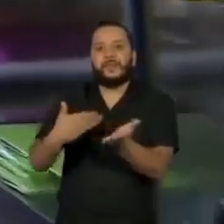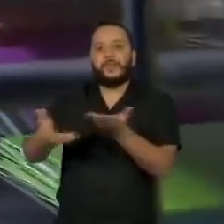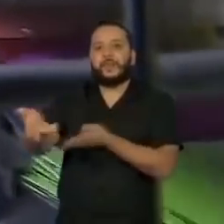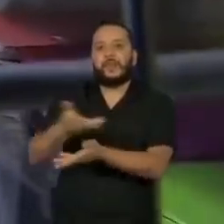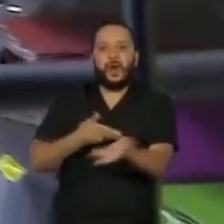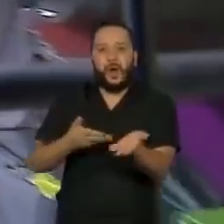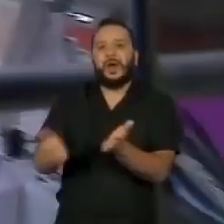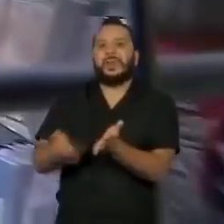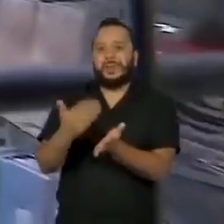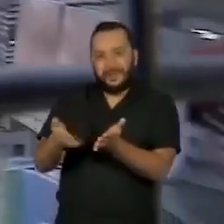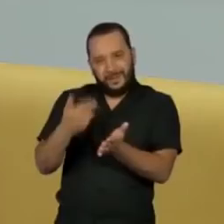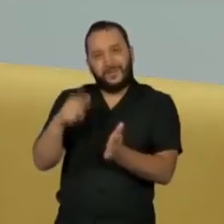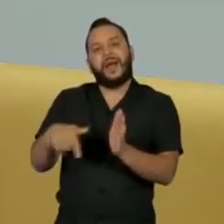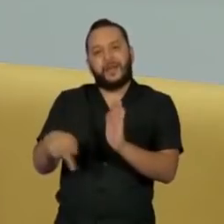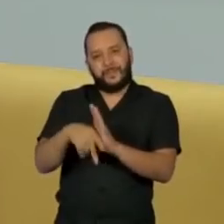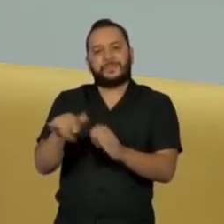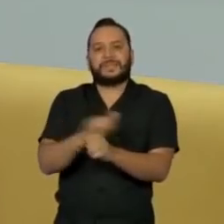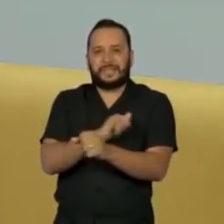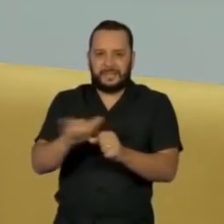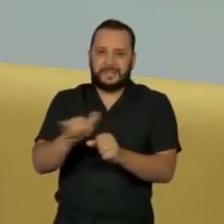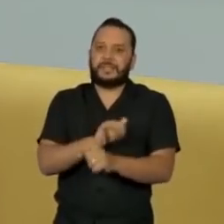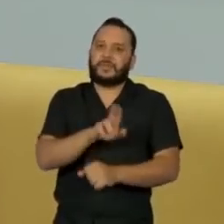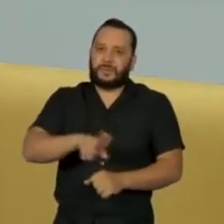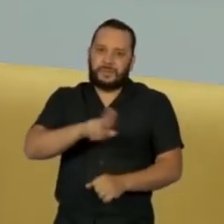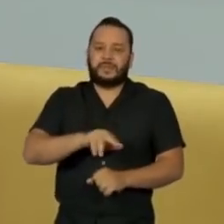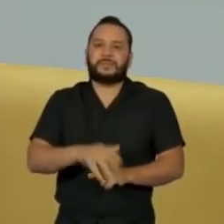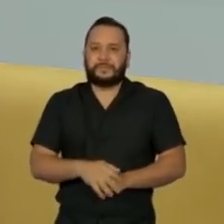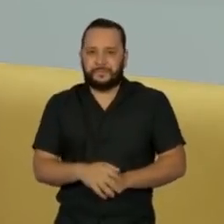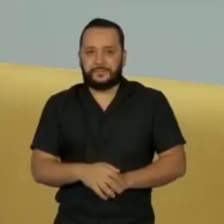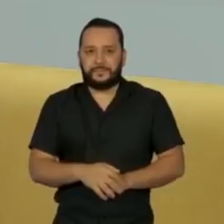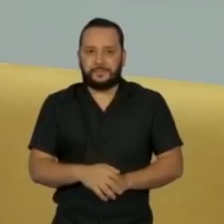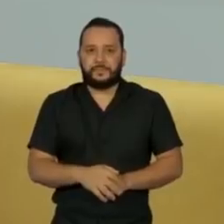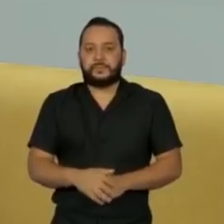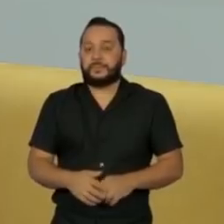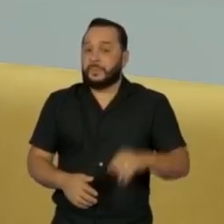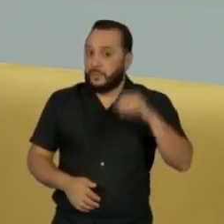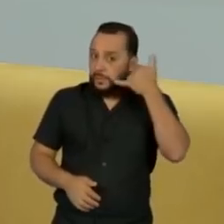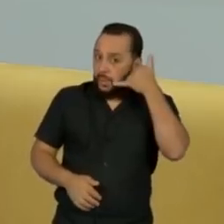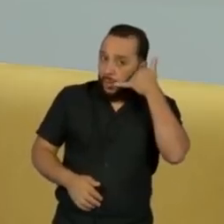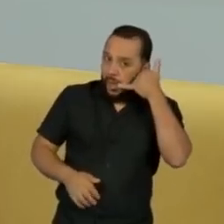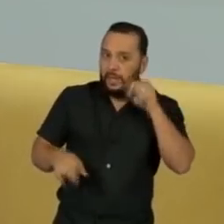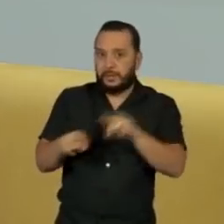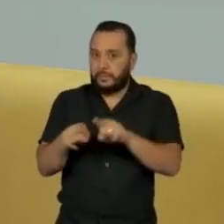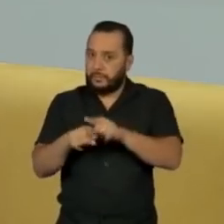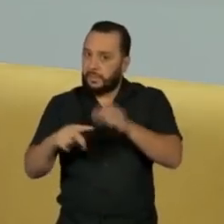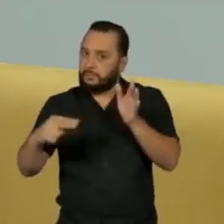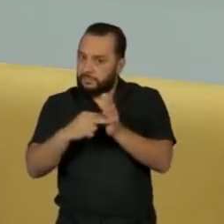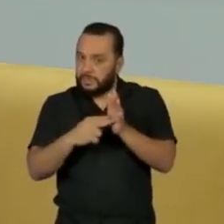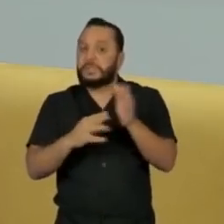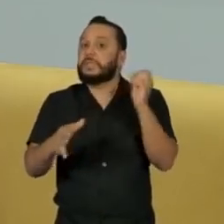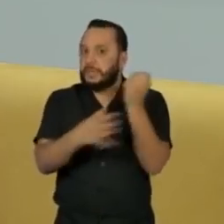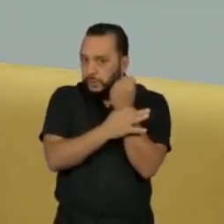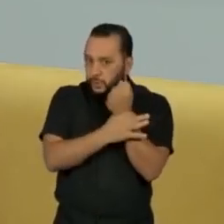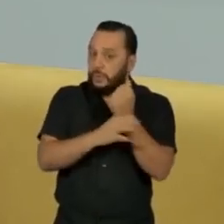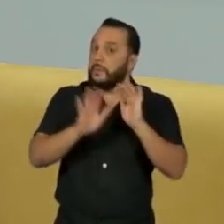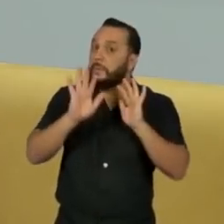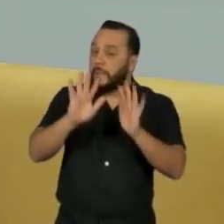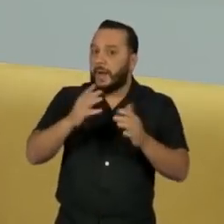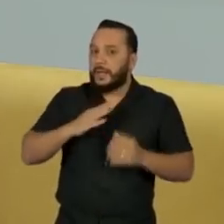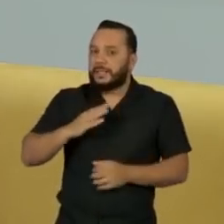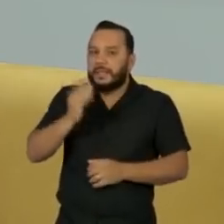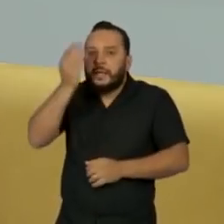dos artifícios que a gente usa. O celular e o carregador são seguros, mas